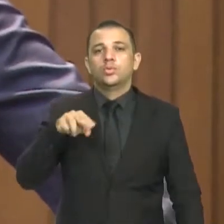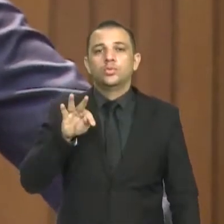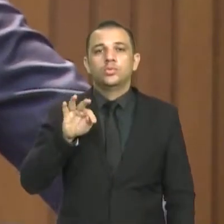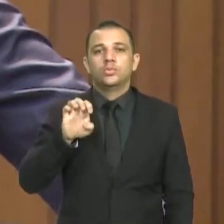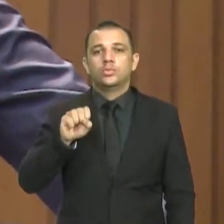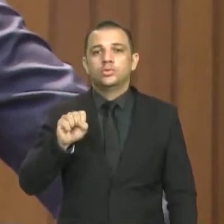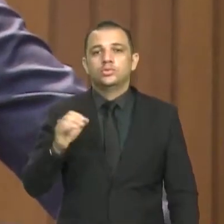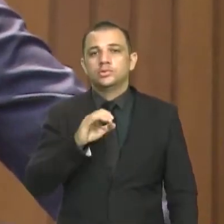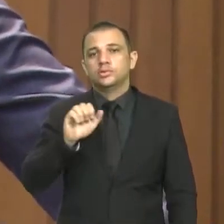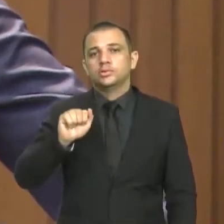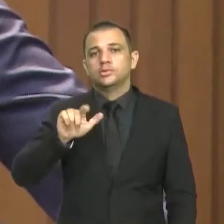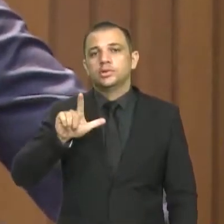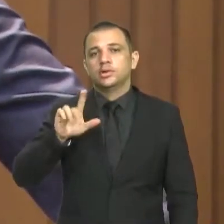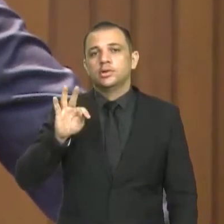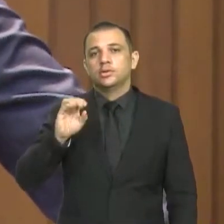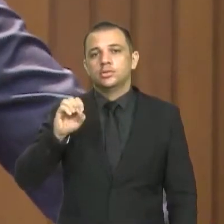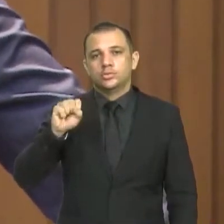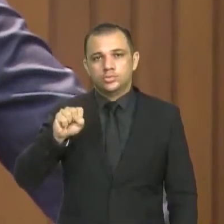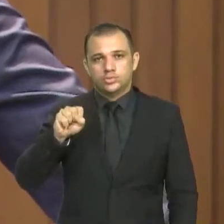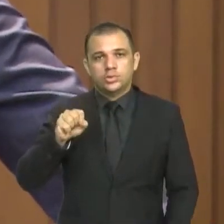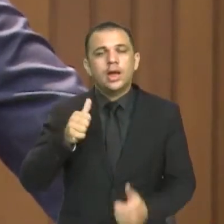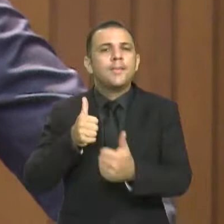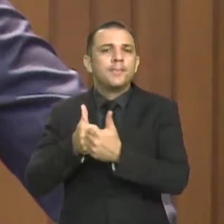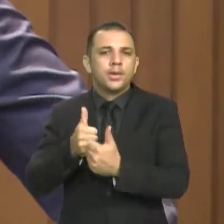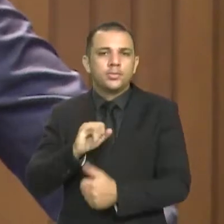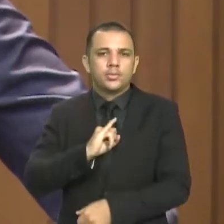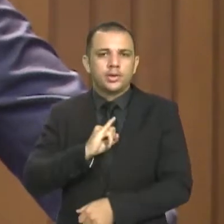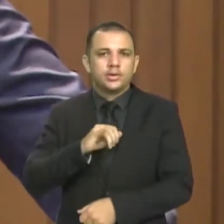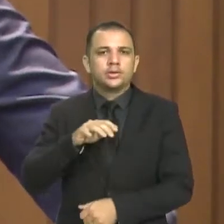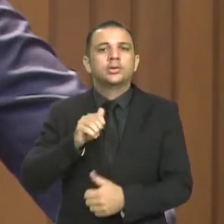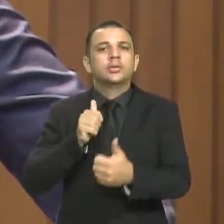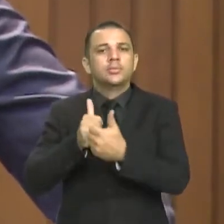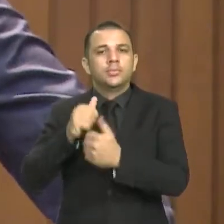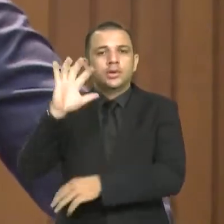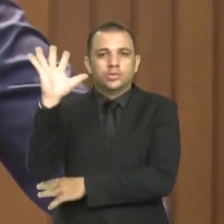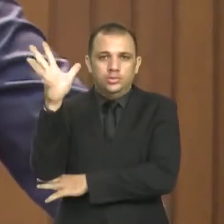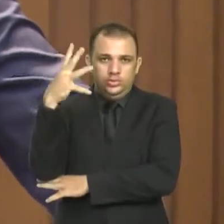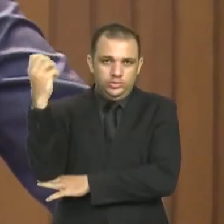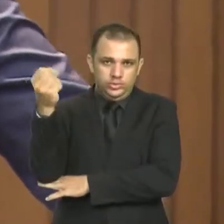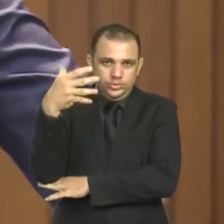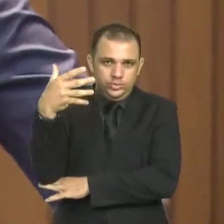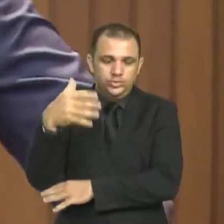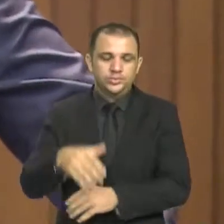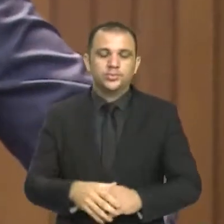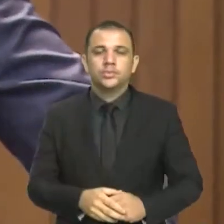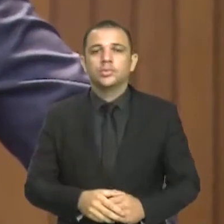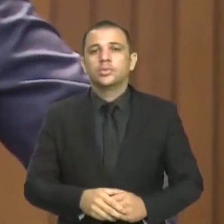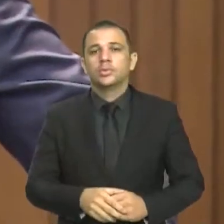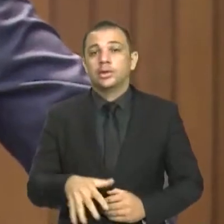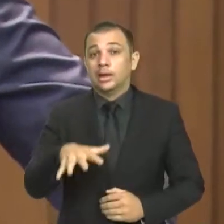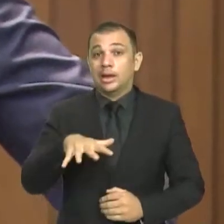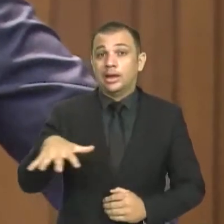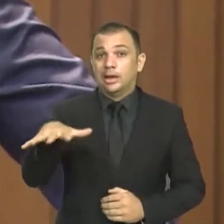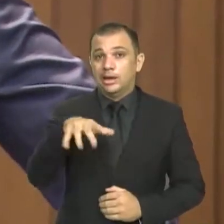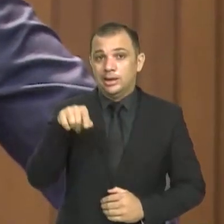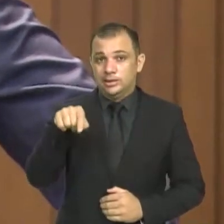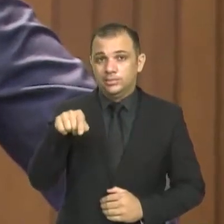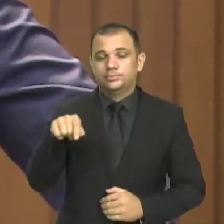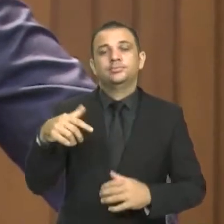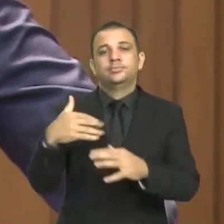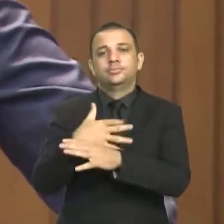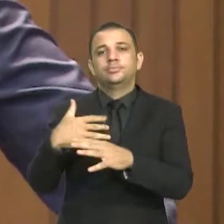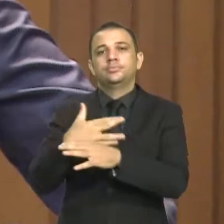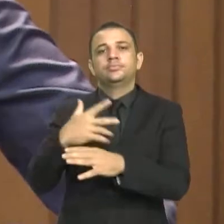pertinho de Imperatriz, pertinho de Sítio Novo, uma cidade histórica com toda a sua tradição